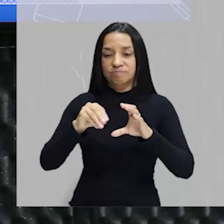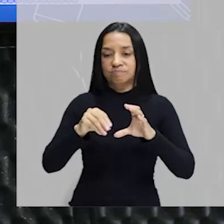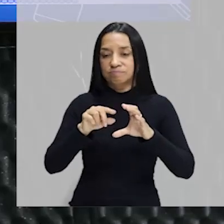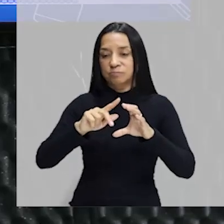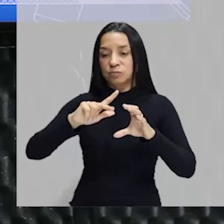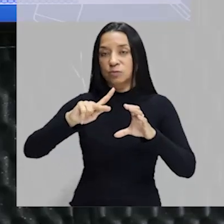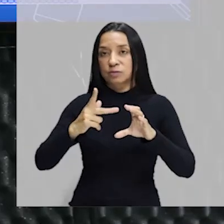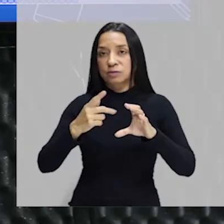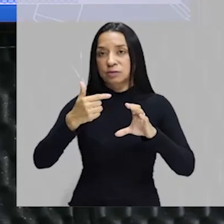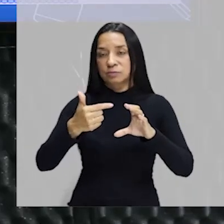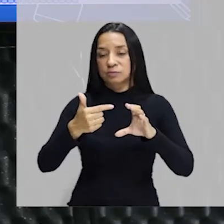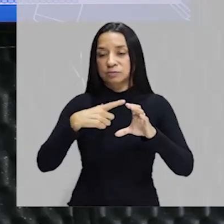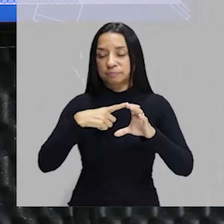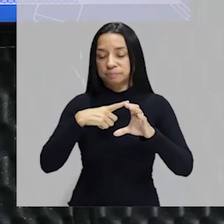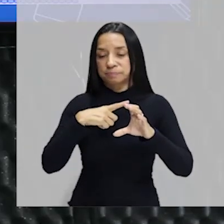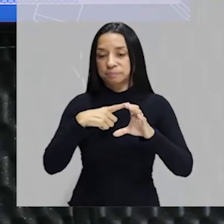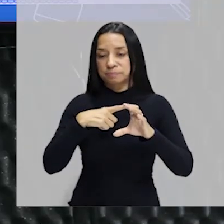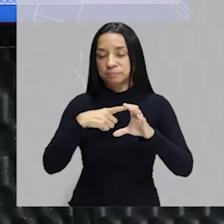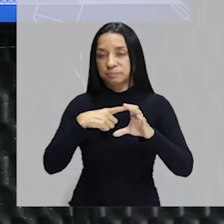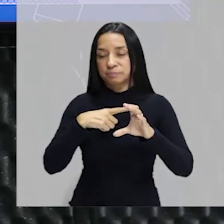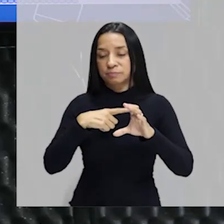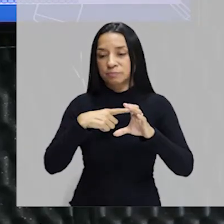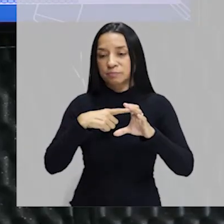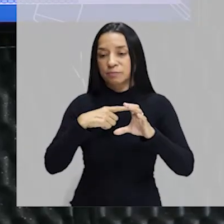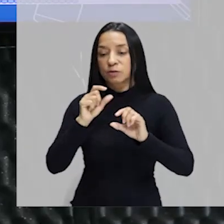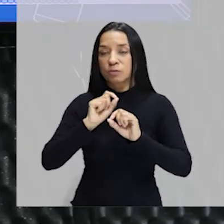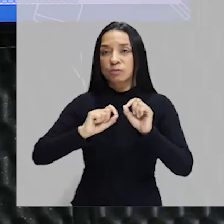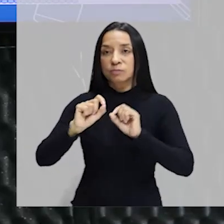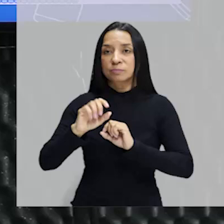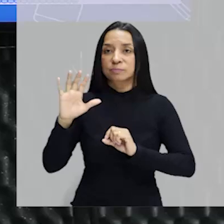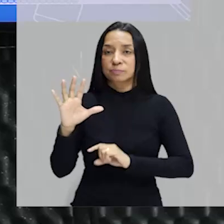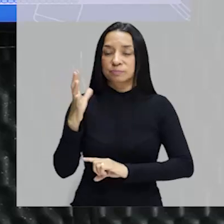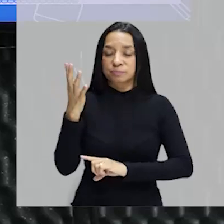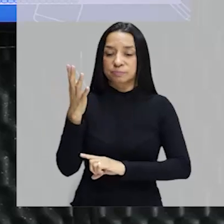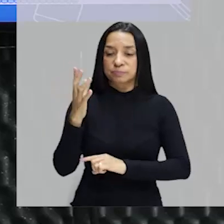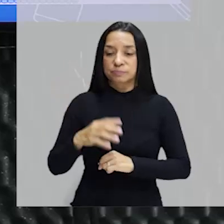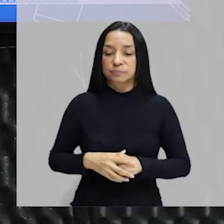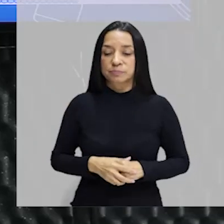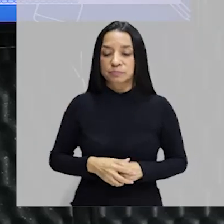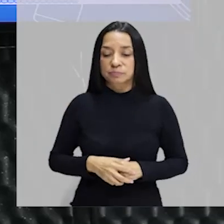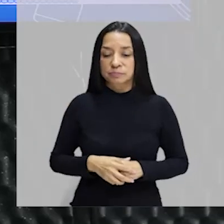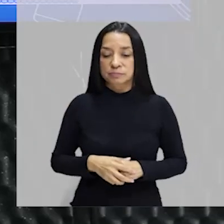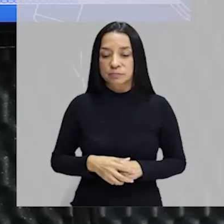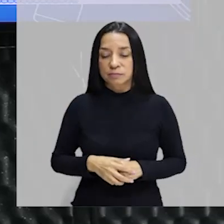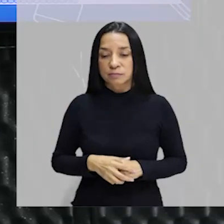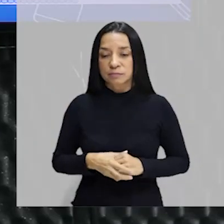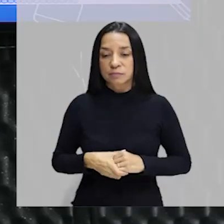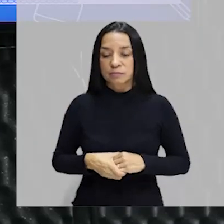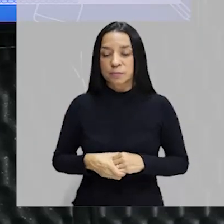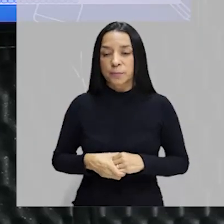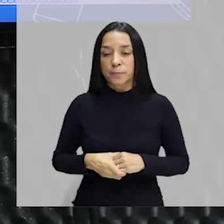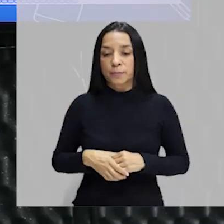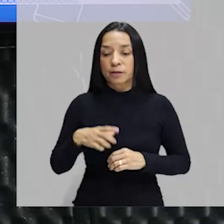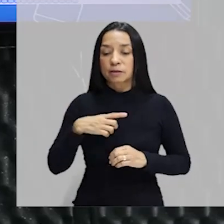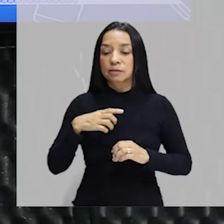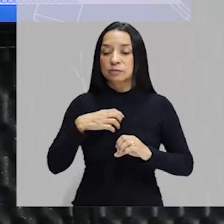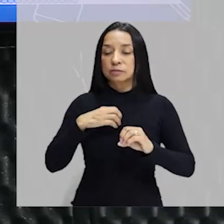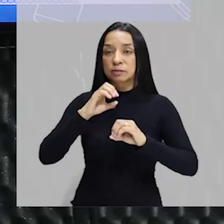ele tinha, tá certo? E aí, ó, pessoal, o que vai acontecer? Eu tenho o elétron que